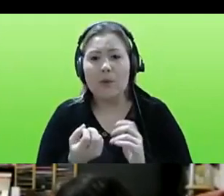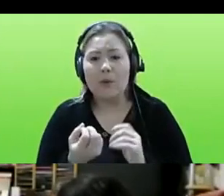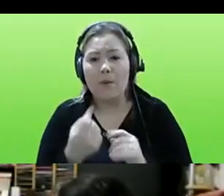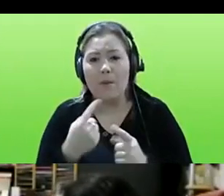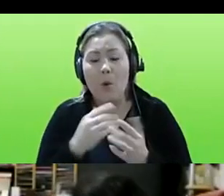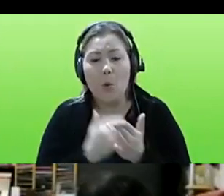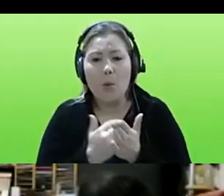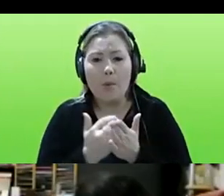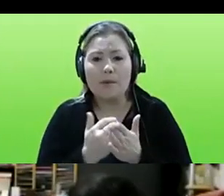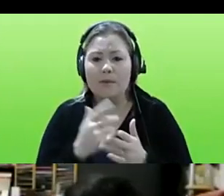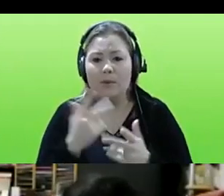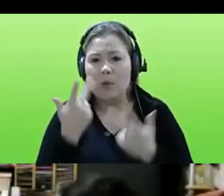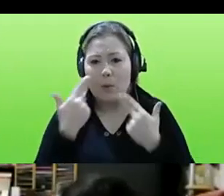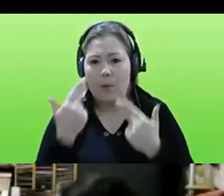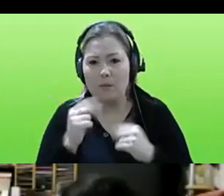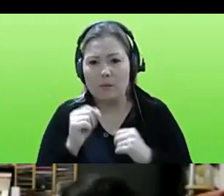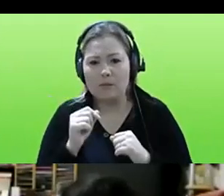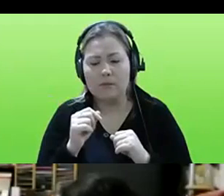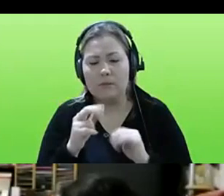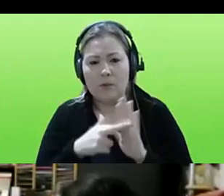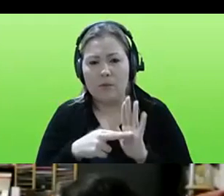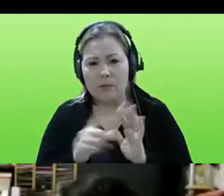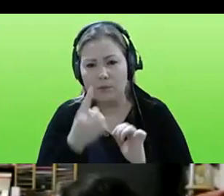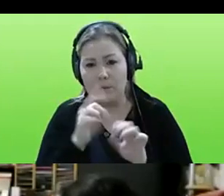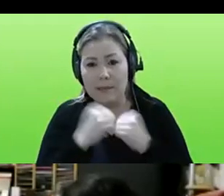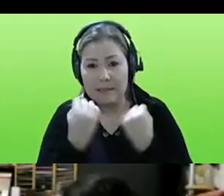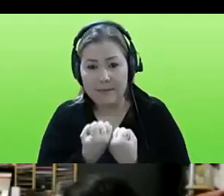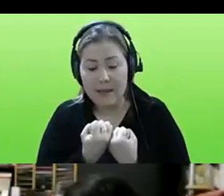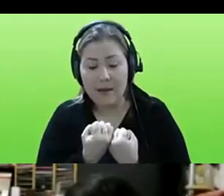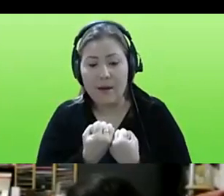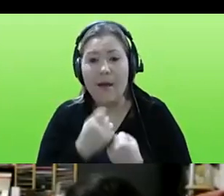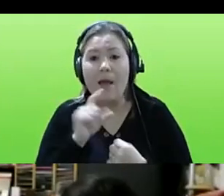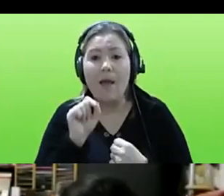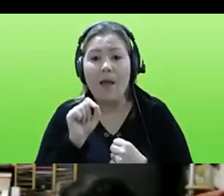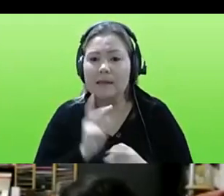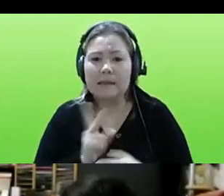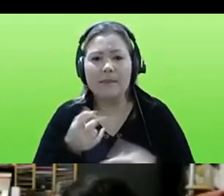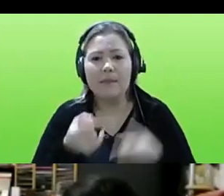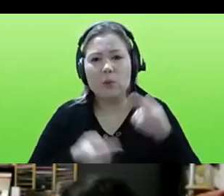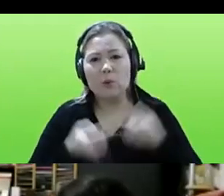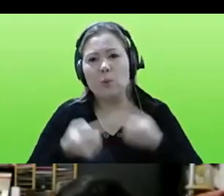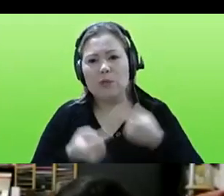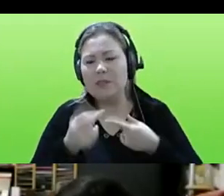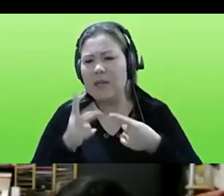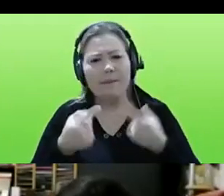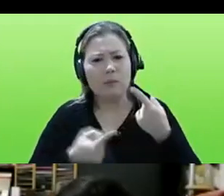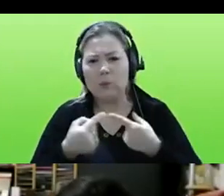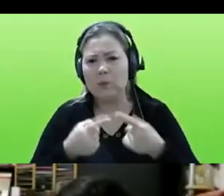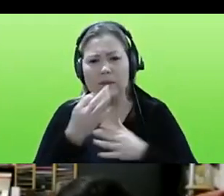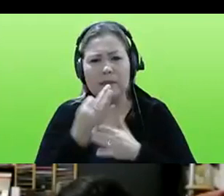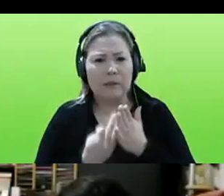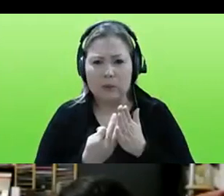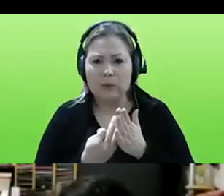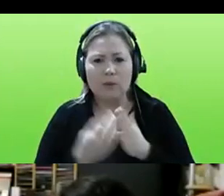princípio normativo número um para o seminário de pós-graduação é de sempre discutirmos textos que